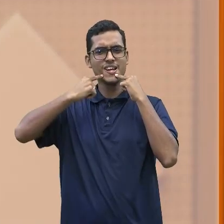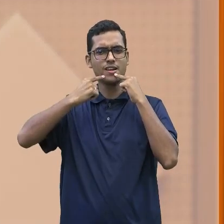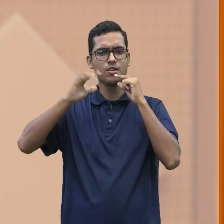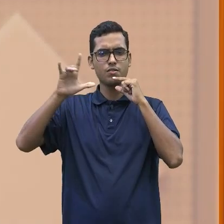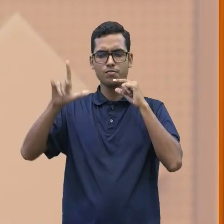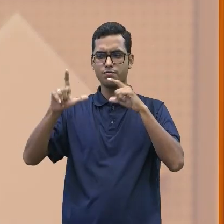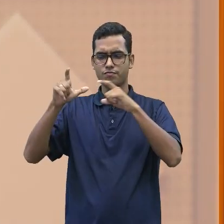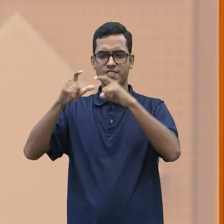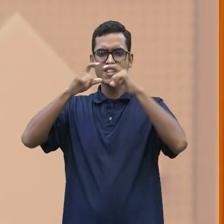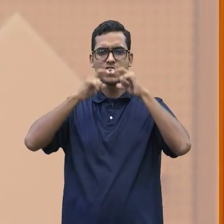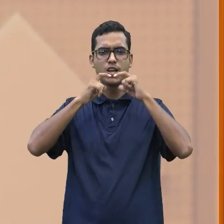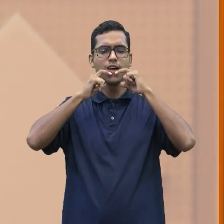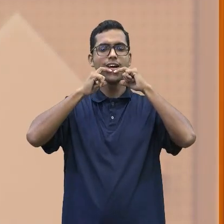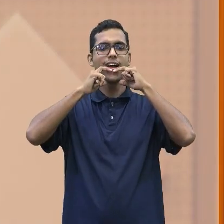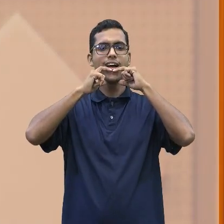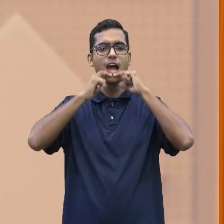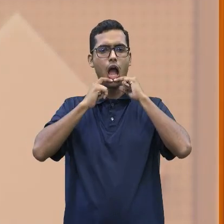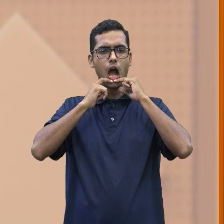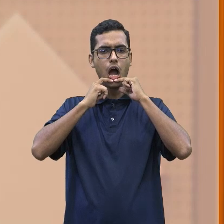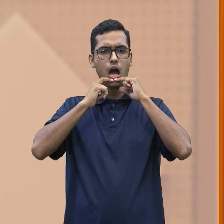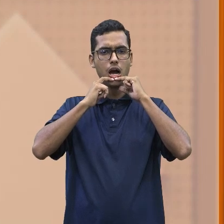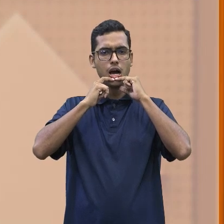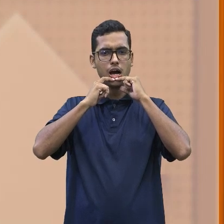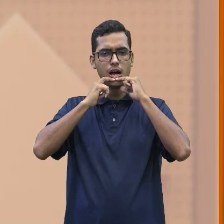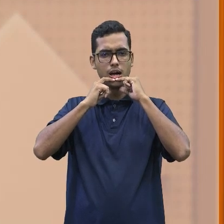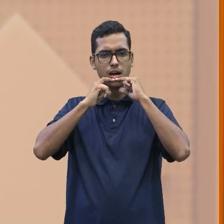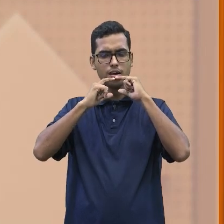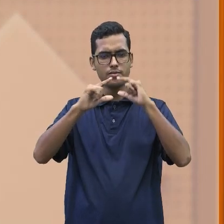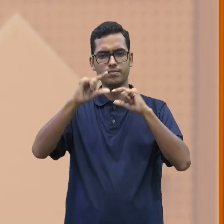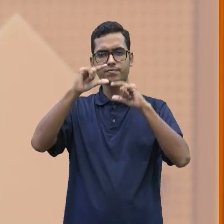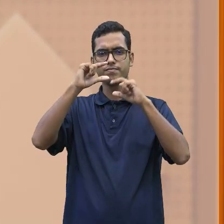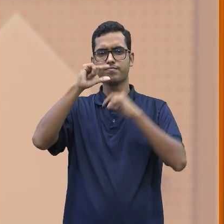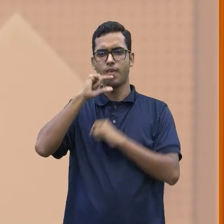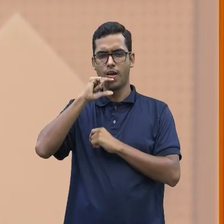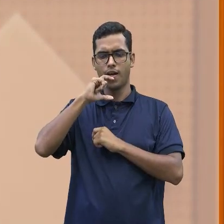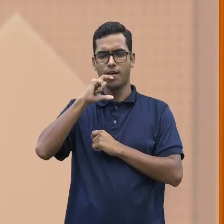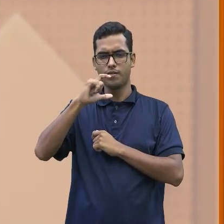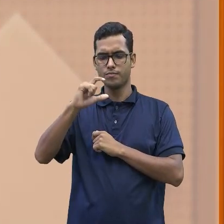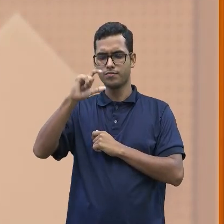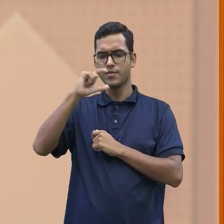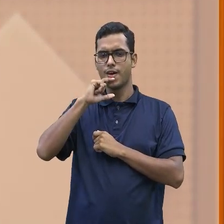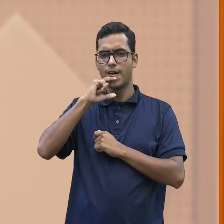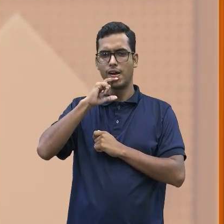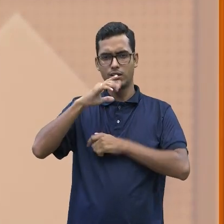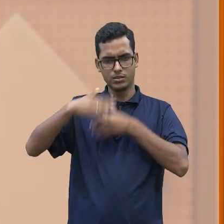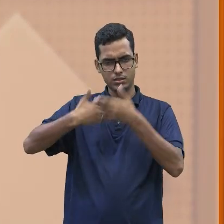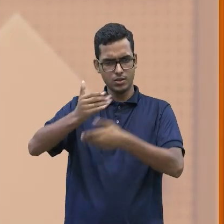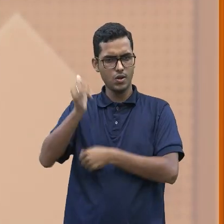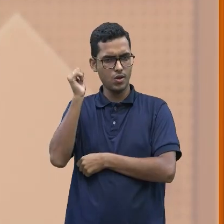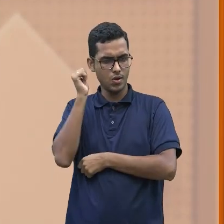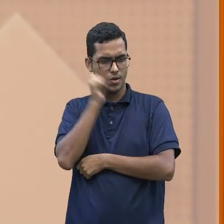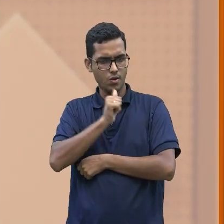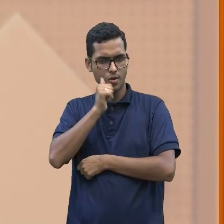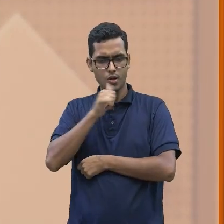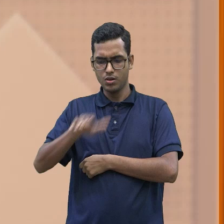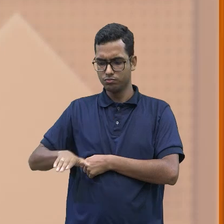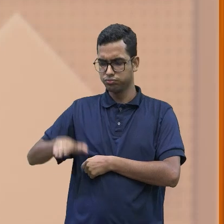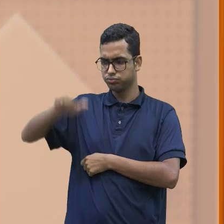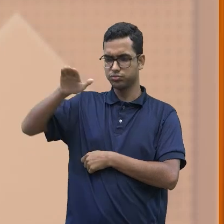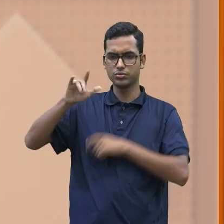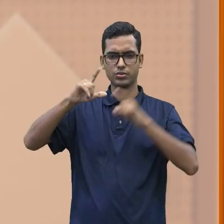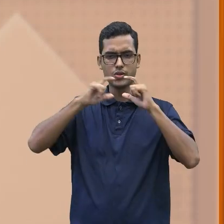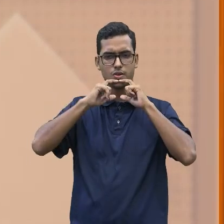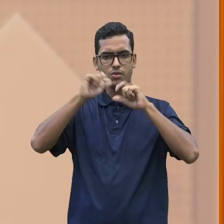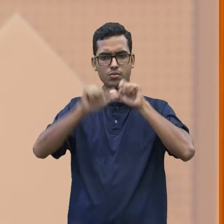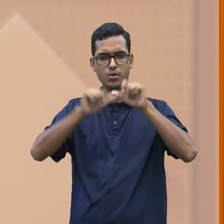corte no lábio inferior e é colocado um disco pequeno. À medida que a moça ia crescendo, esse disco ele